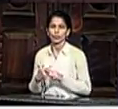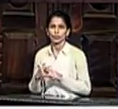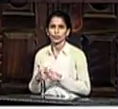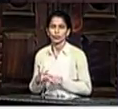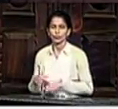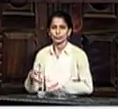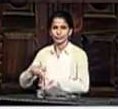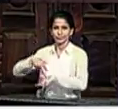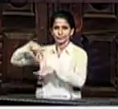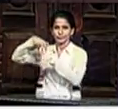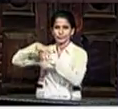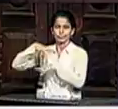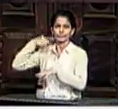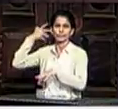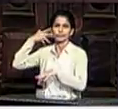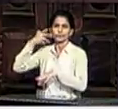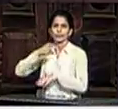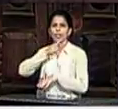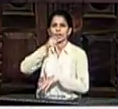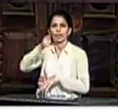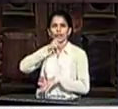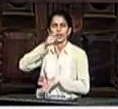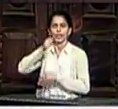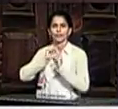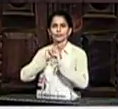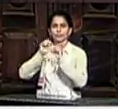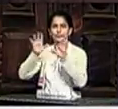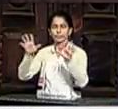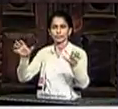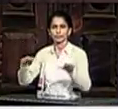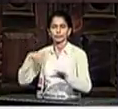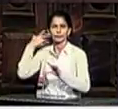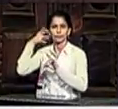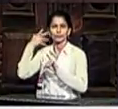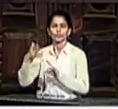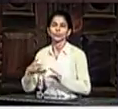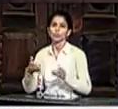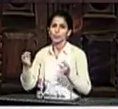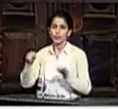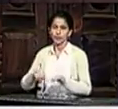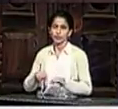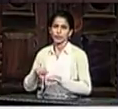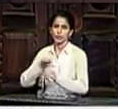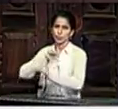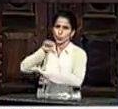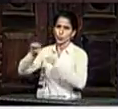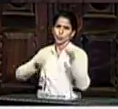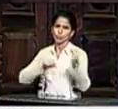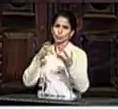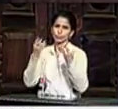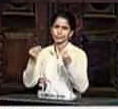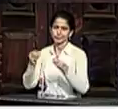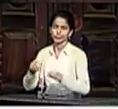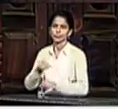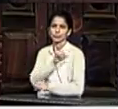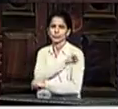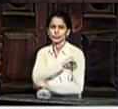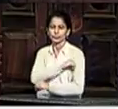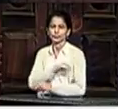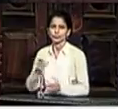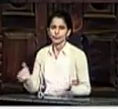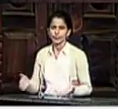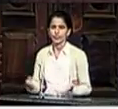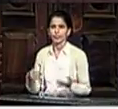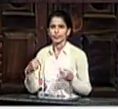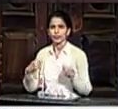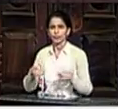no palanque e falei desse governo. E esse governo mudou muito o Rio. Vivemos um momento difícil. Acho que